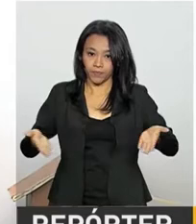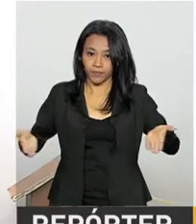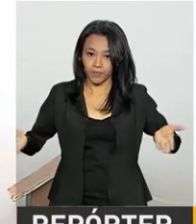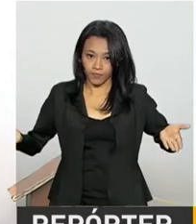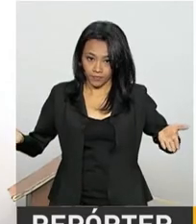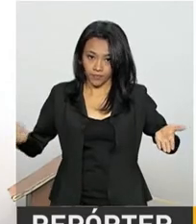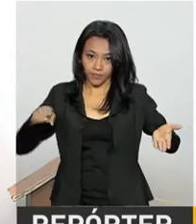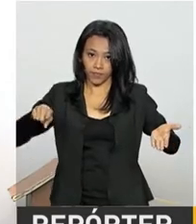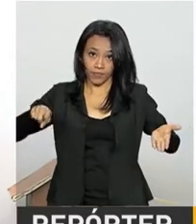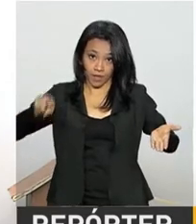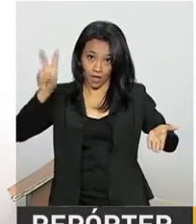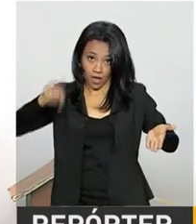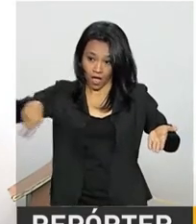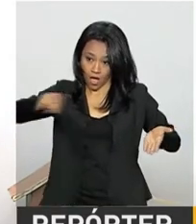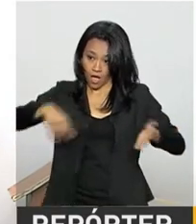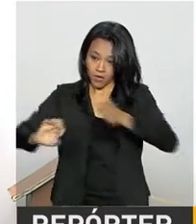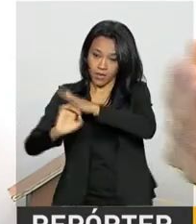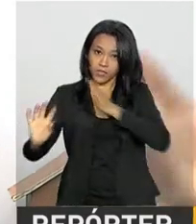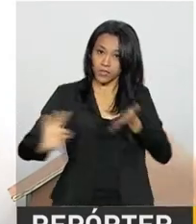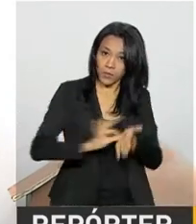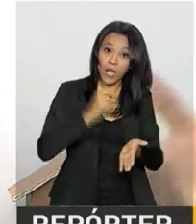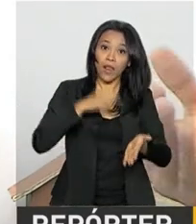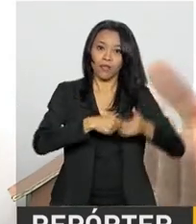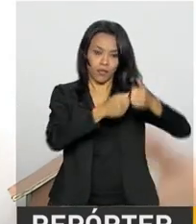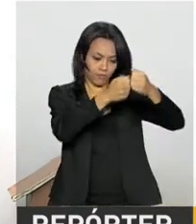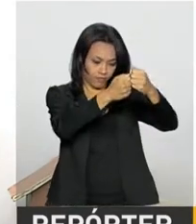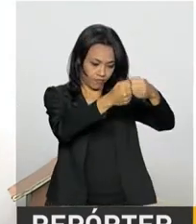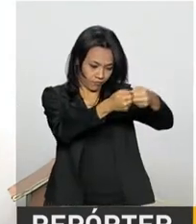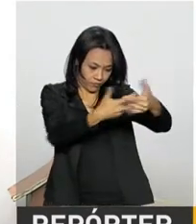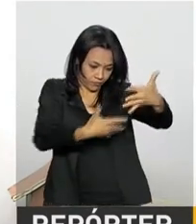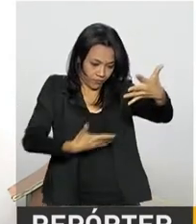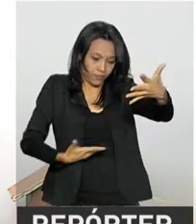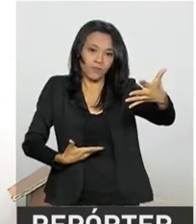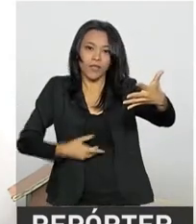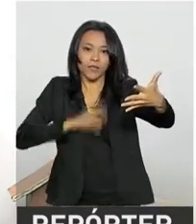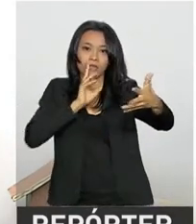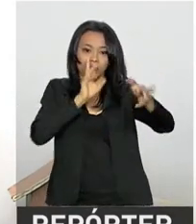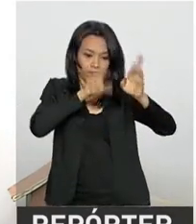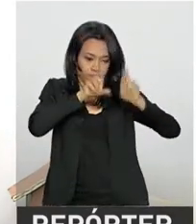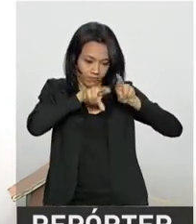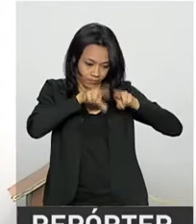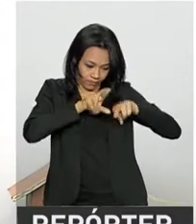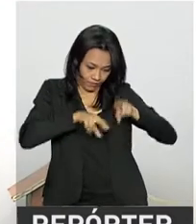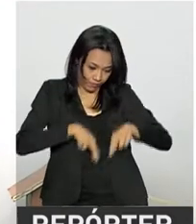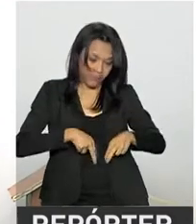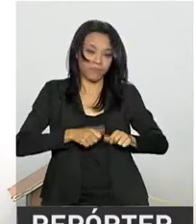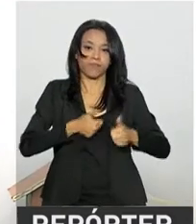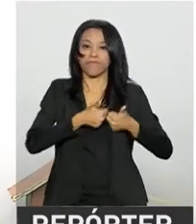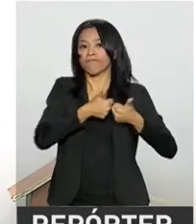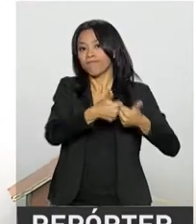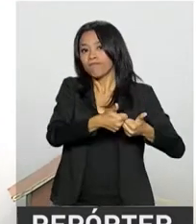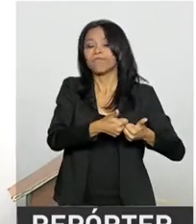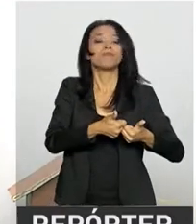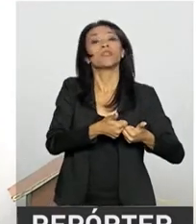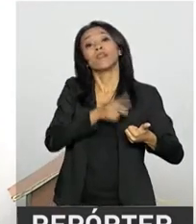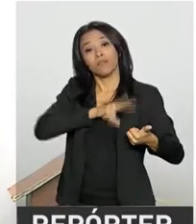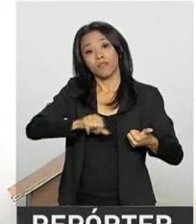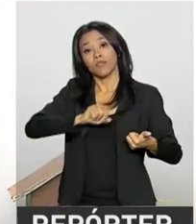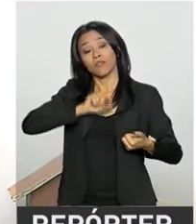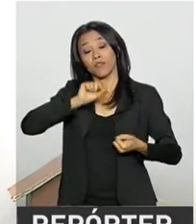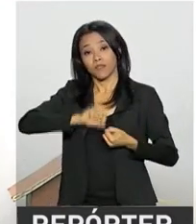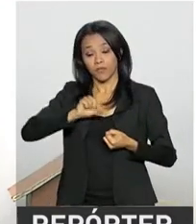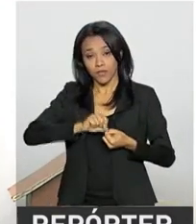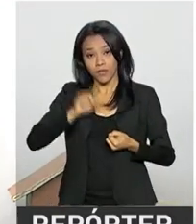www.brasil.gov.br lá haverá um questionário o empresário responderá esse questionário é importante dizer que será feita